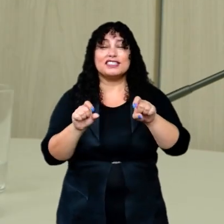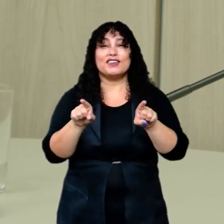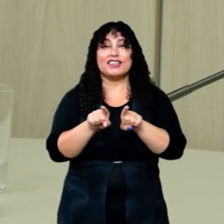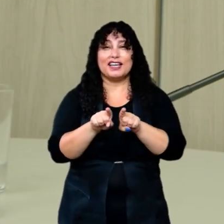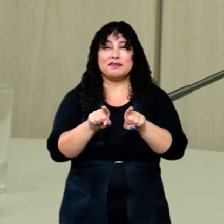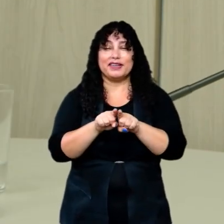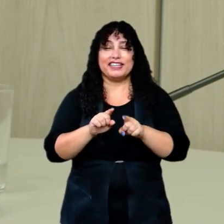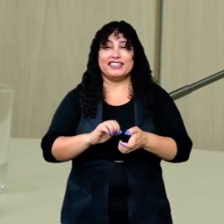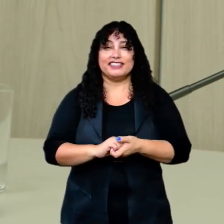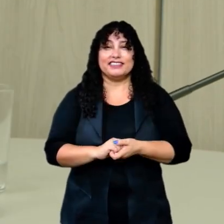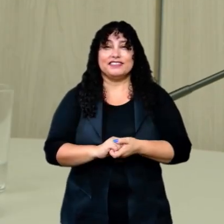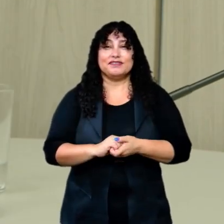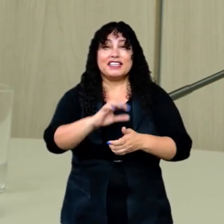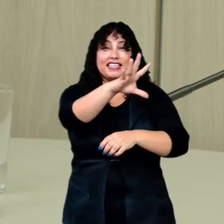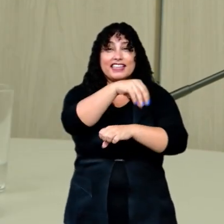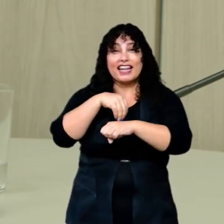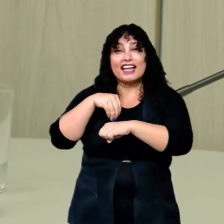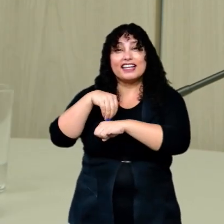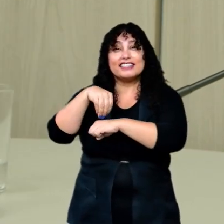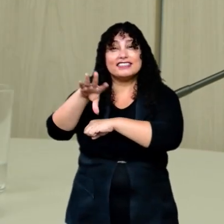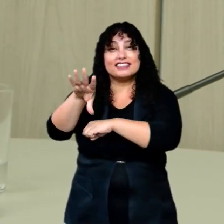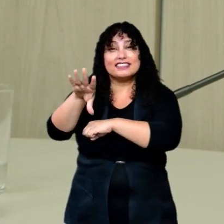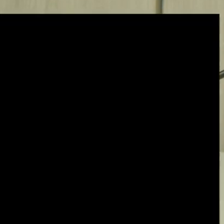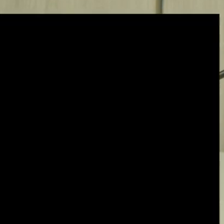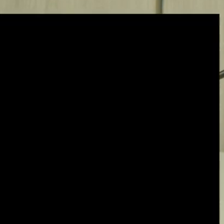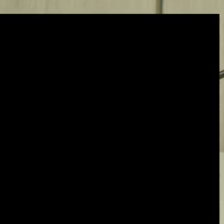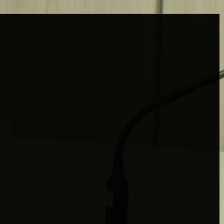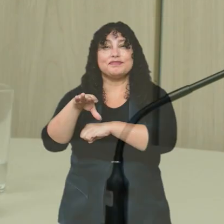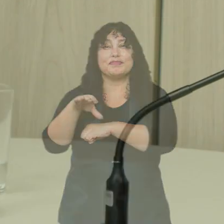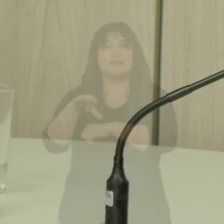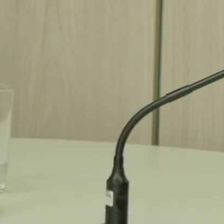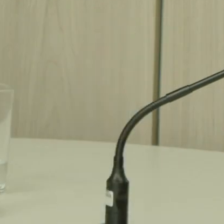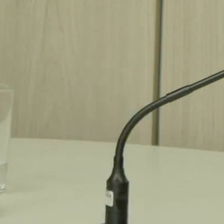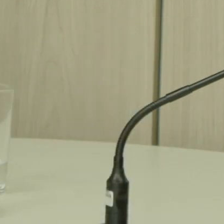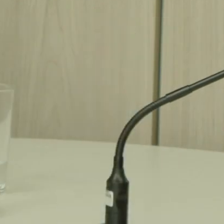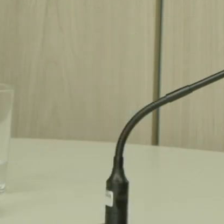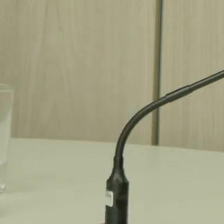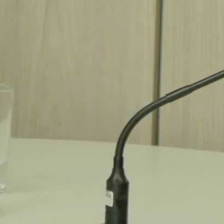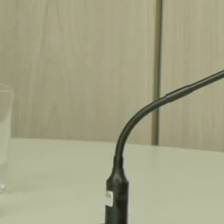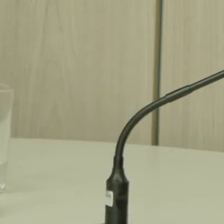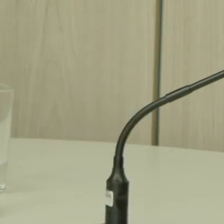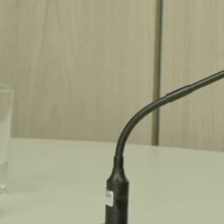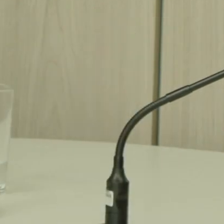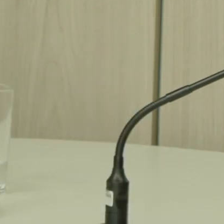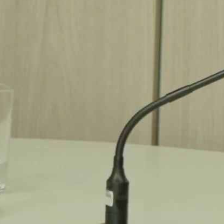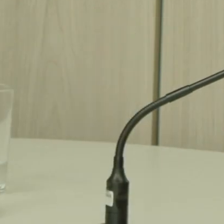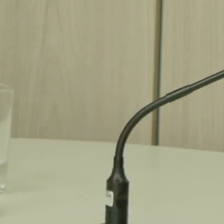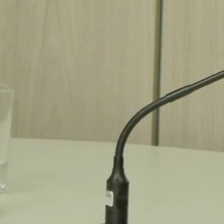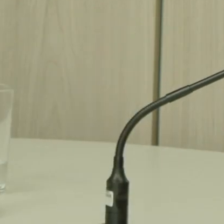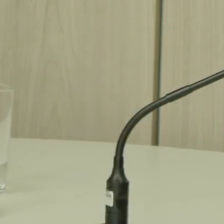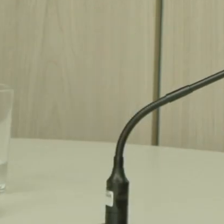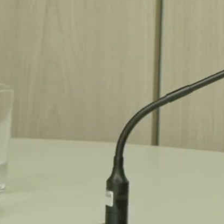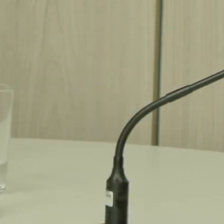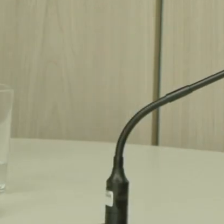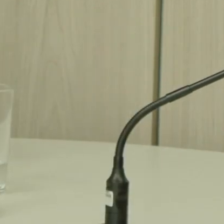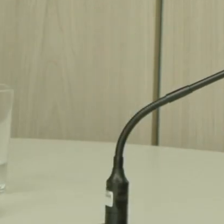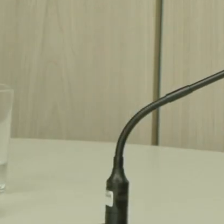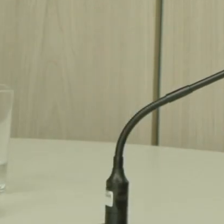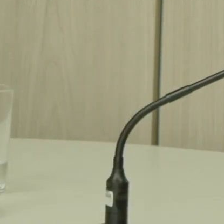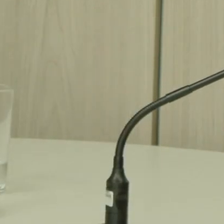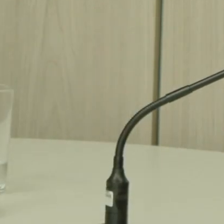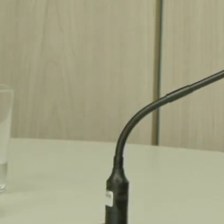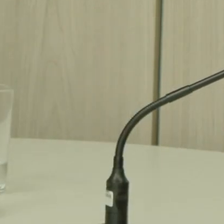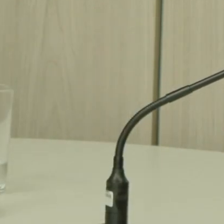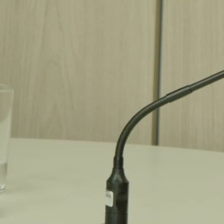e de trazer quanto mais no início da vida, né? Esse diagnóstico, tanto